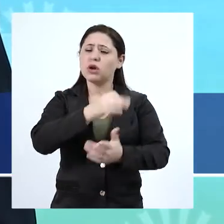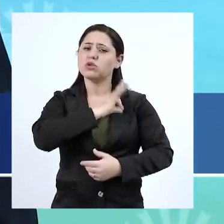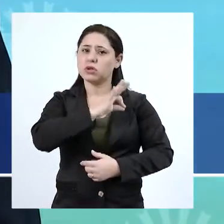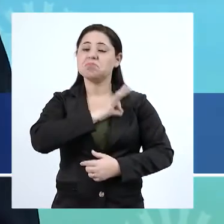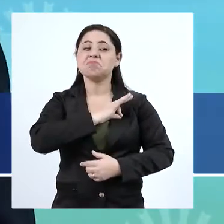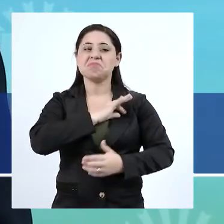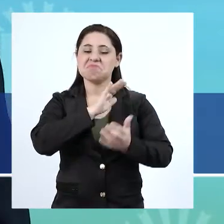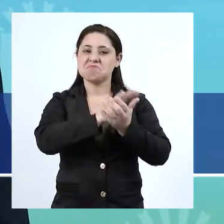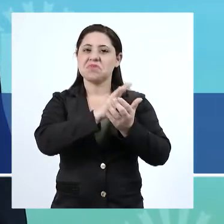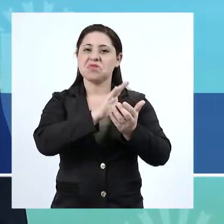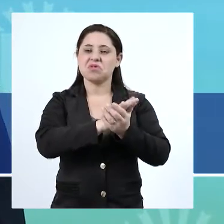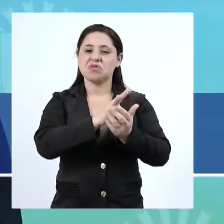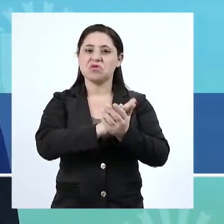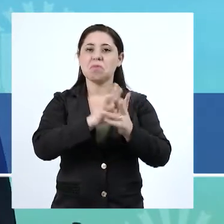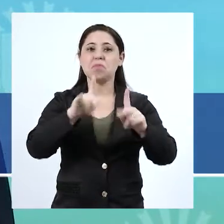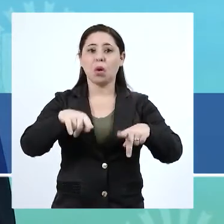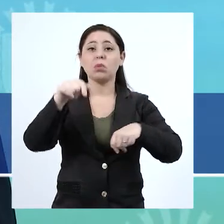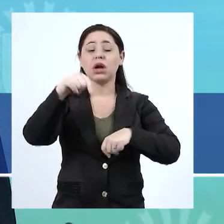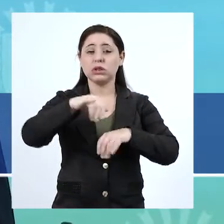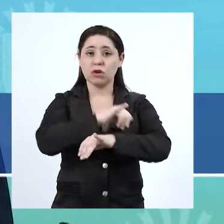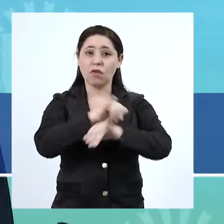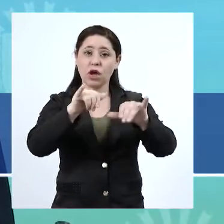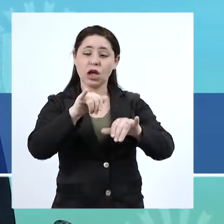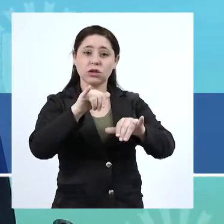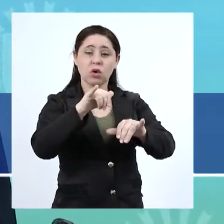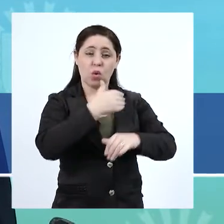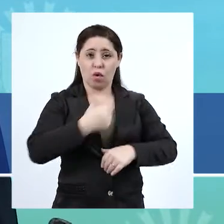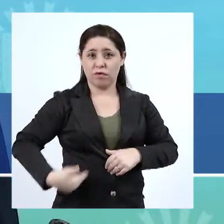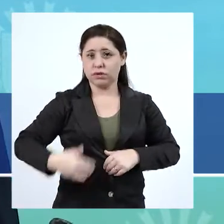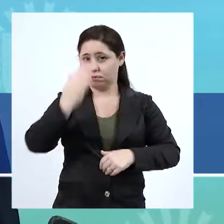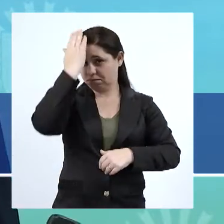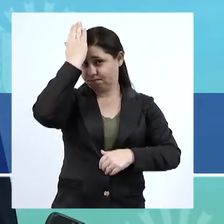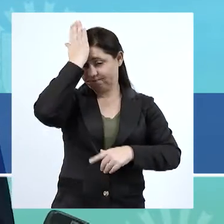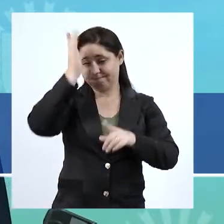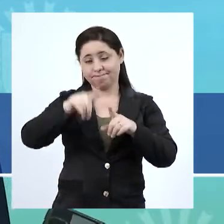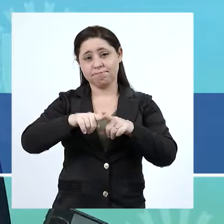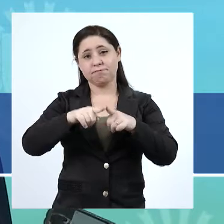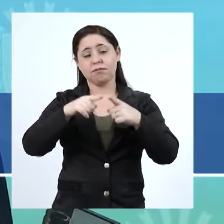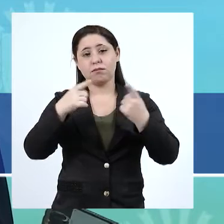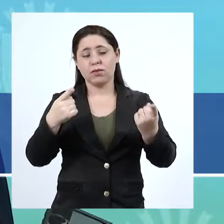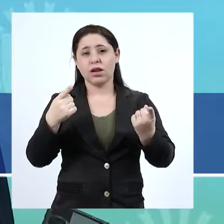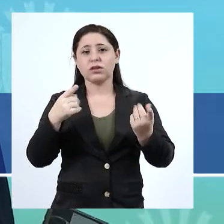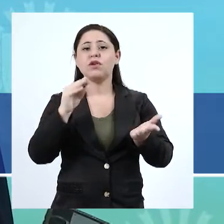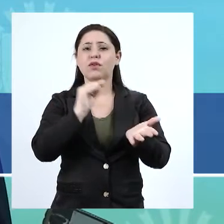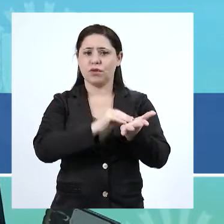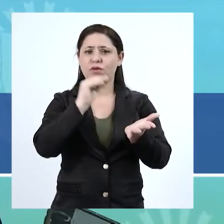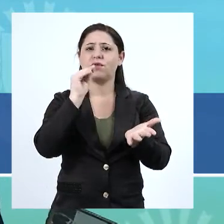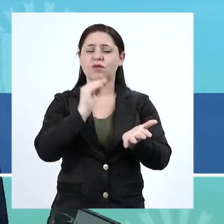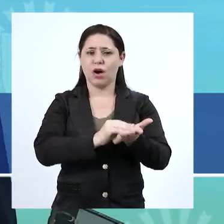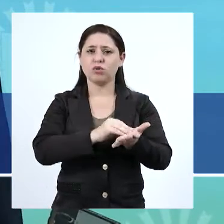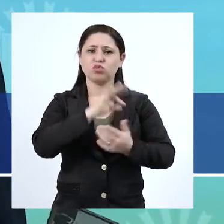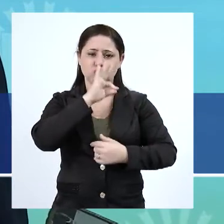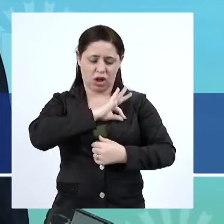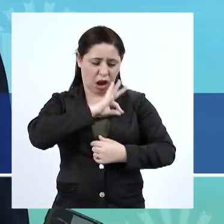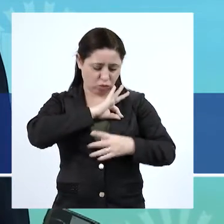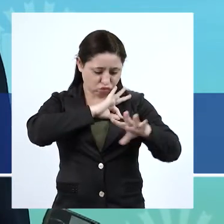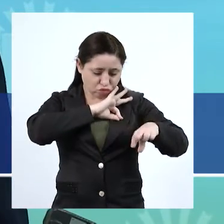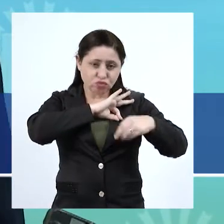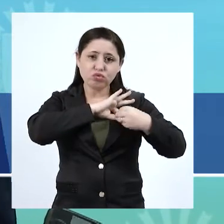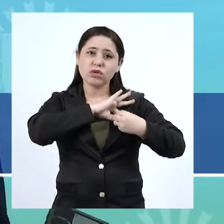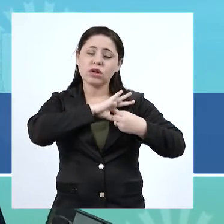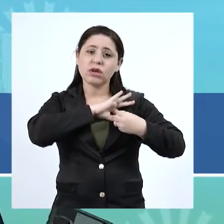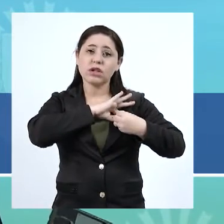pagou em dia, inclusive fiz um elogio público aqui ao governador Reinaldo Azambuja, mas faz falta o abono